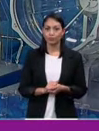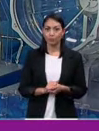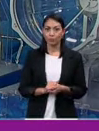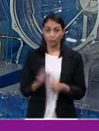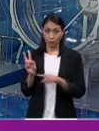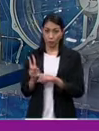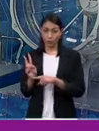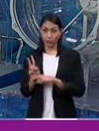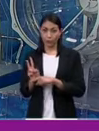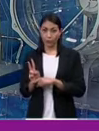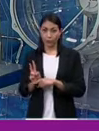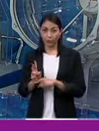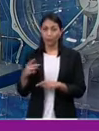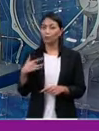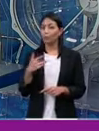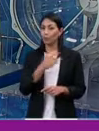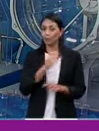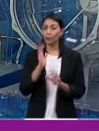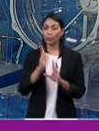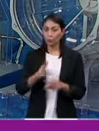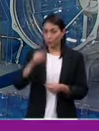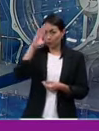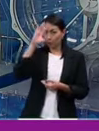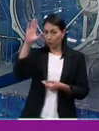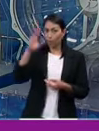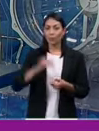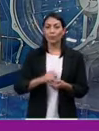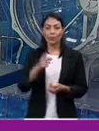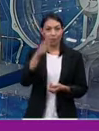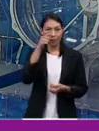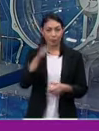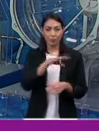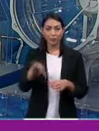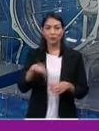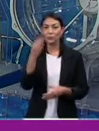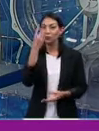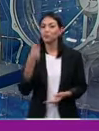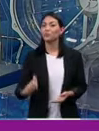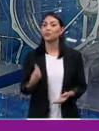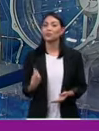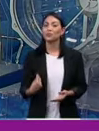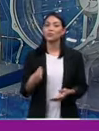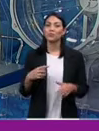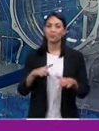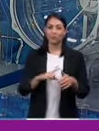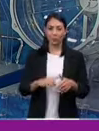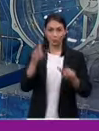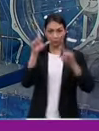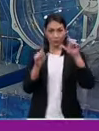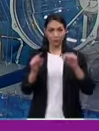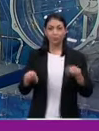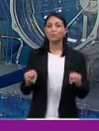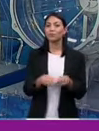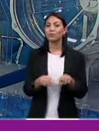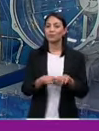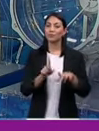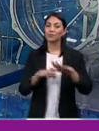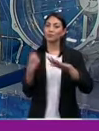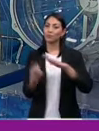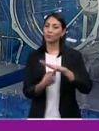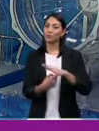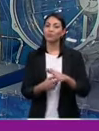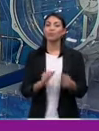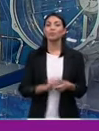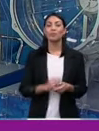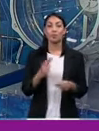priorizando assim o bem-estar de todos. Você acompanha o sorteio com transmissão ao vivo pela Rede TV e também pelas redes sociais